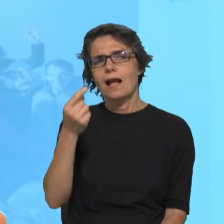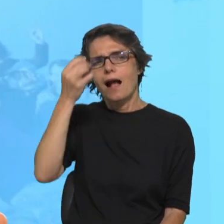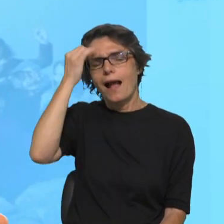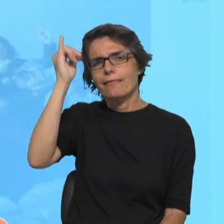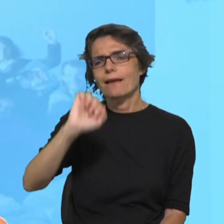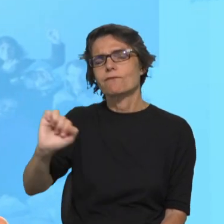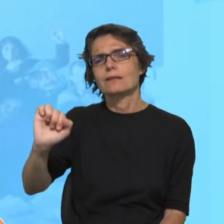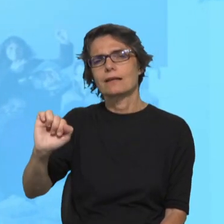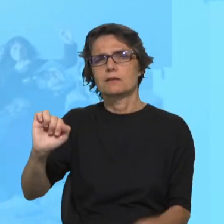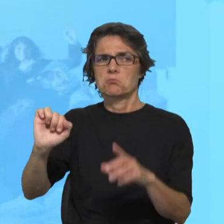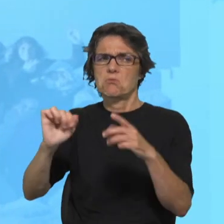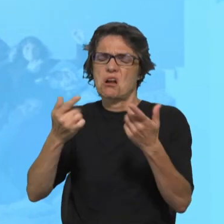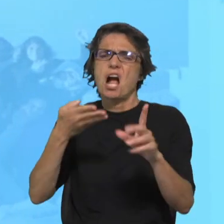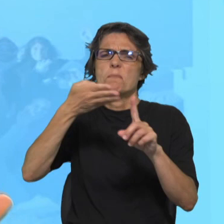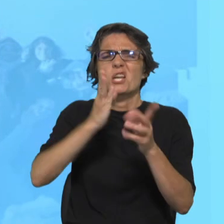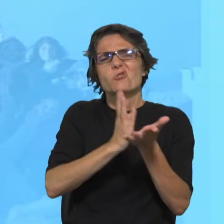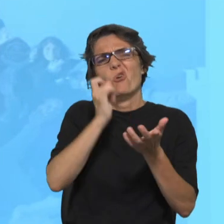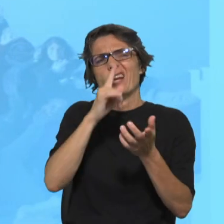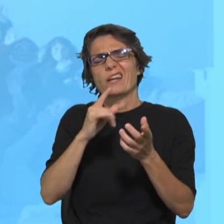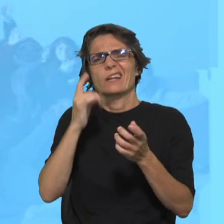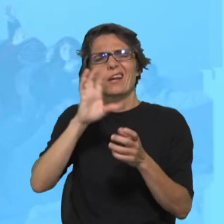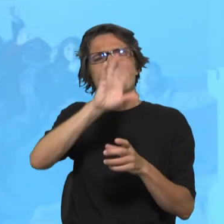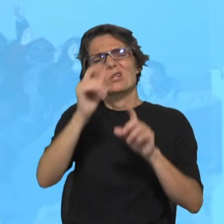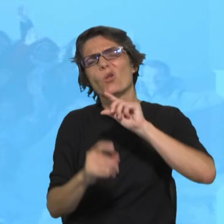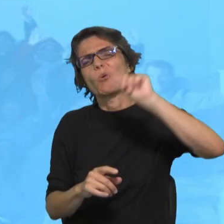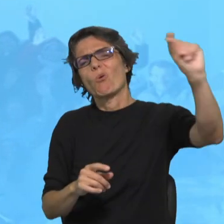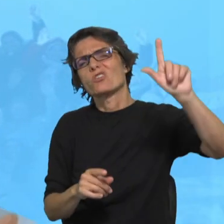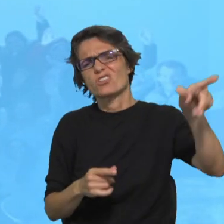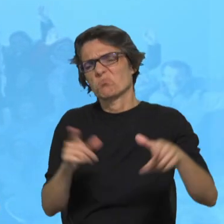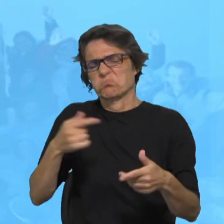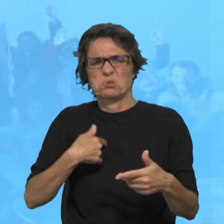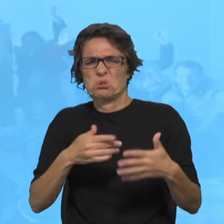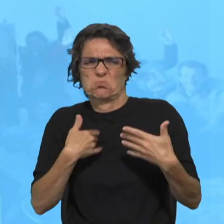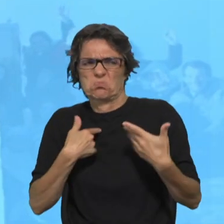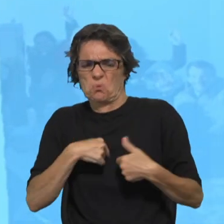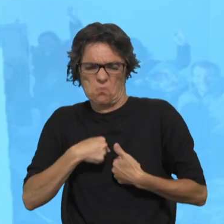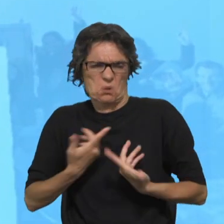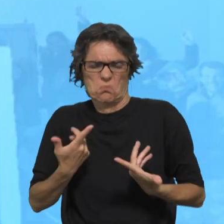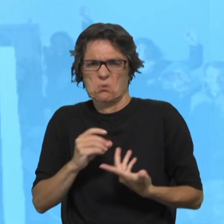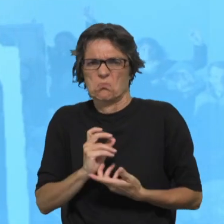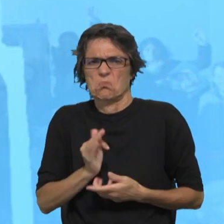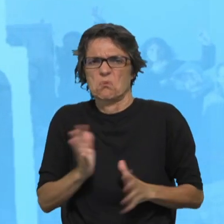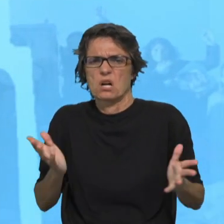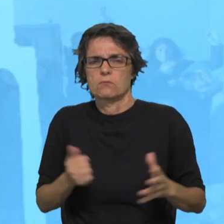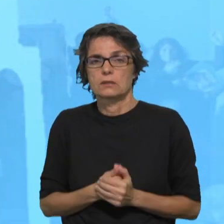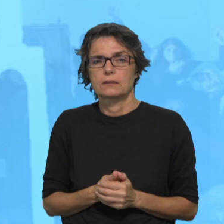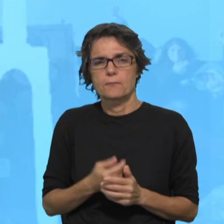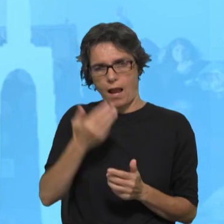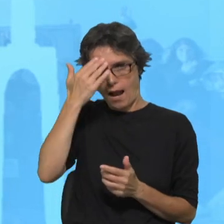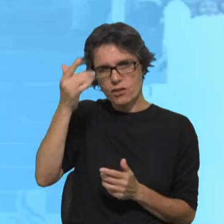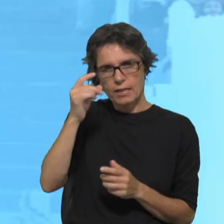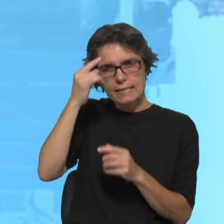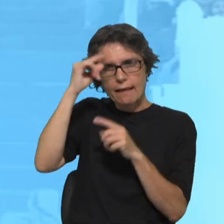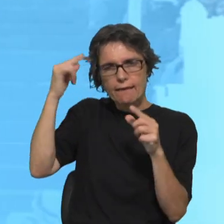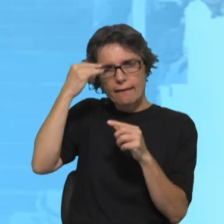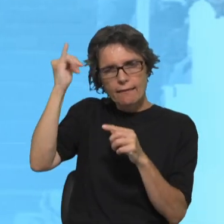que não lhes diz respeito a ter esta atitude permanente missionária de anúncio aos outros. Achas que alguém fica